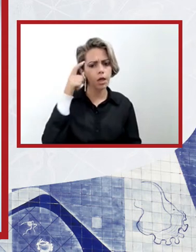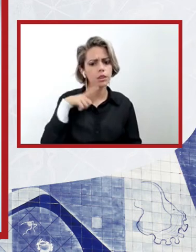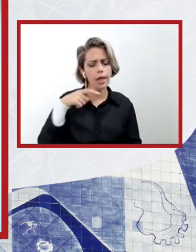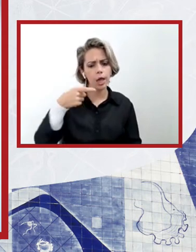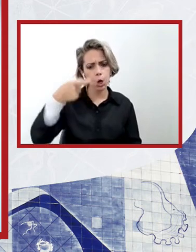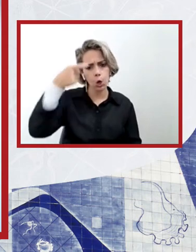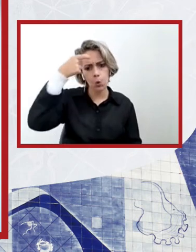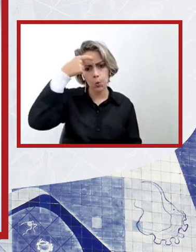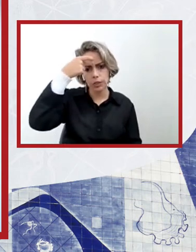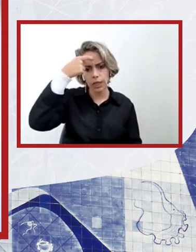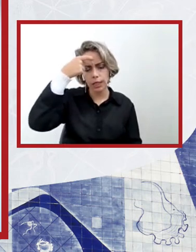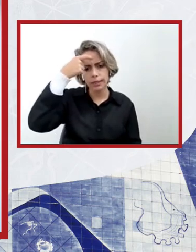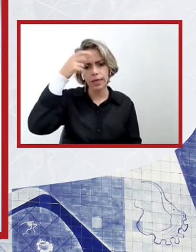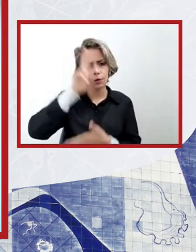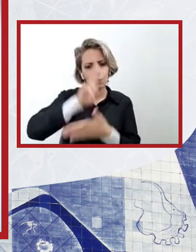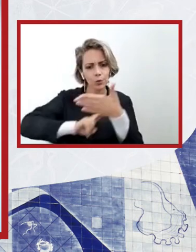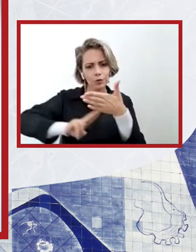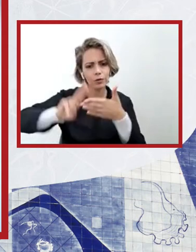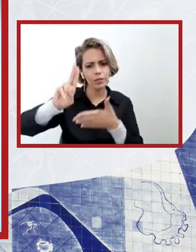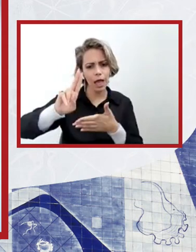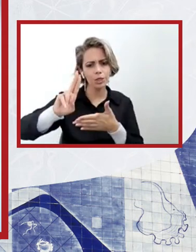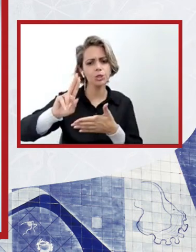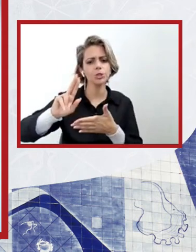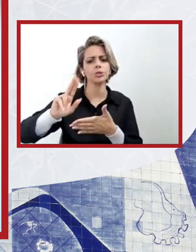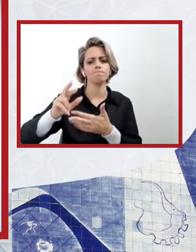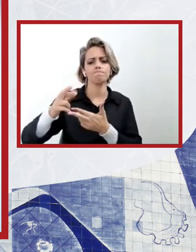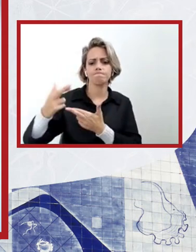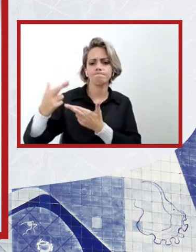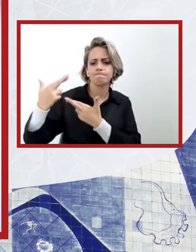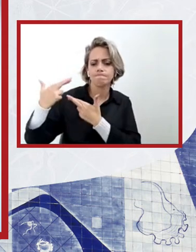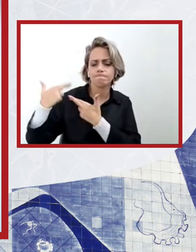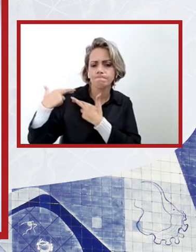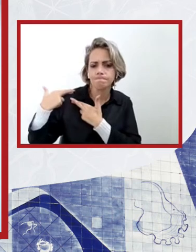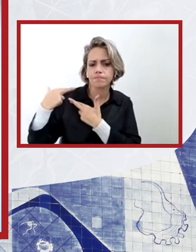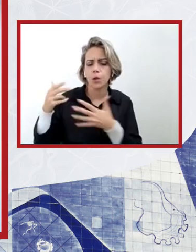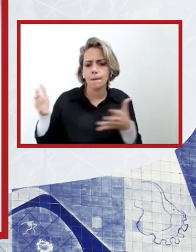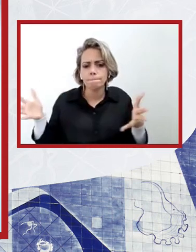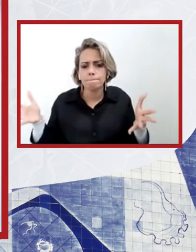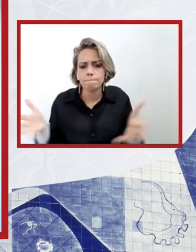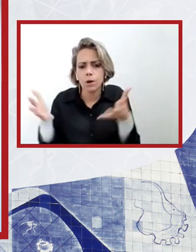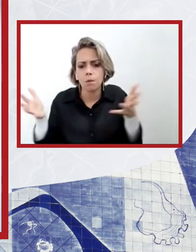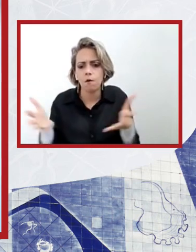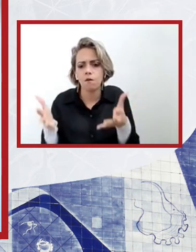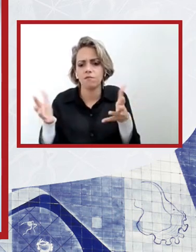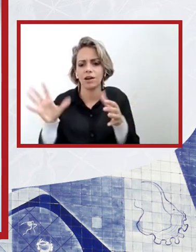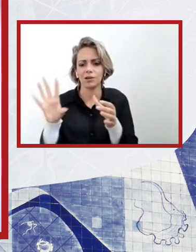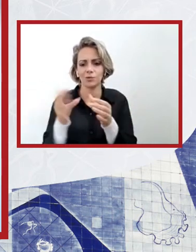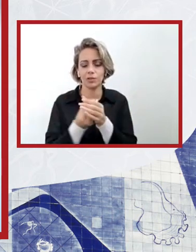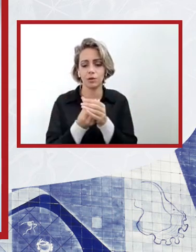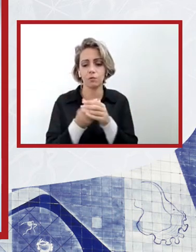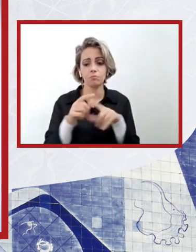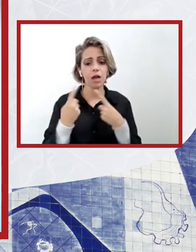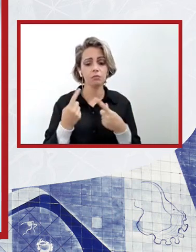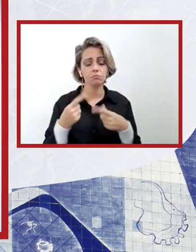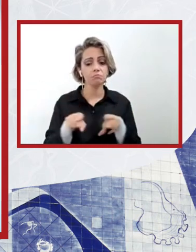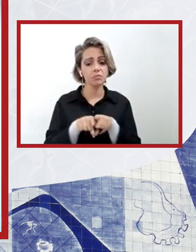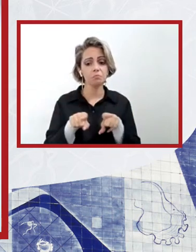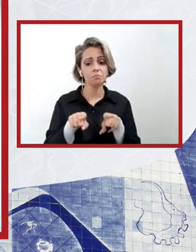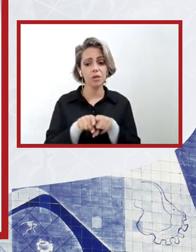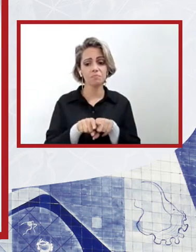que a universidade promova essa situação, mas também não tem